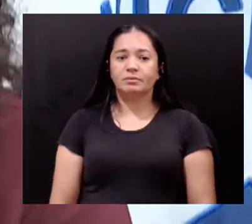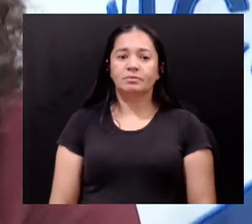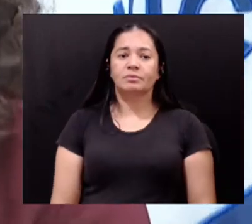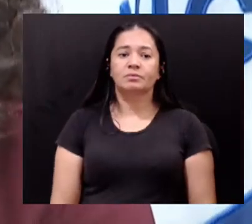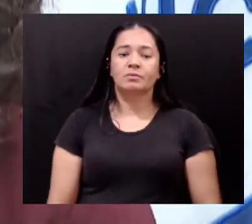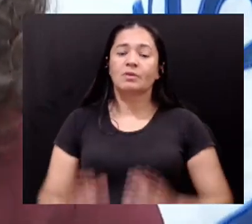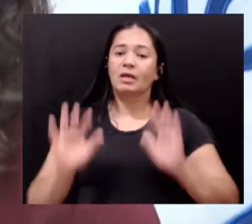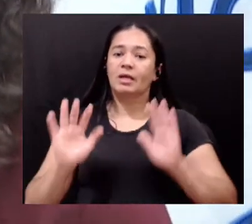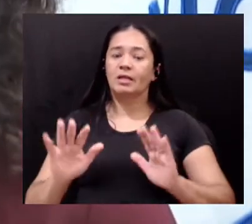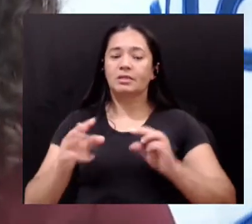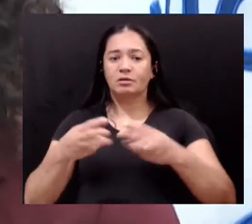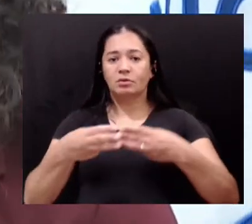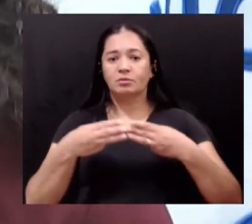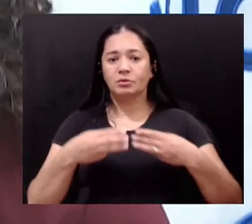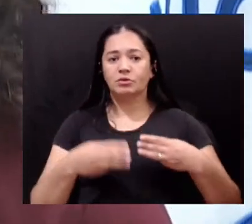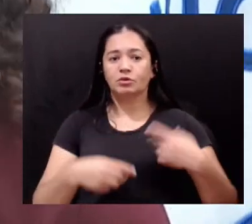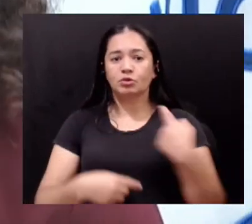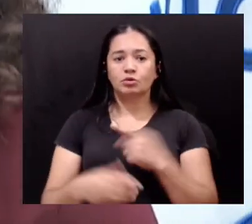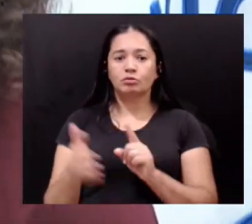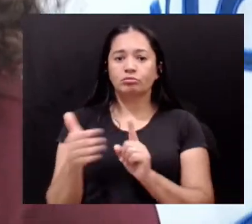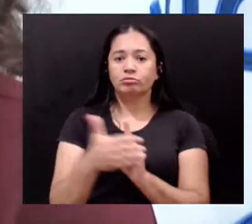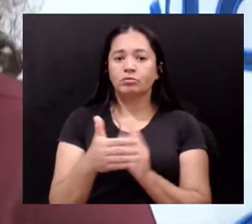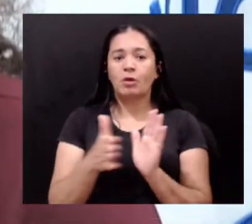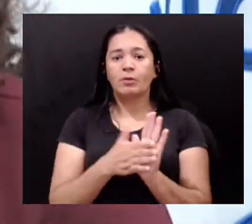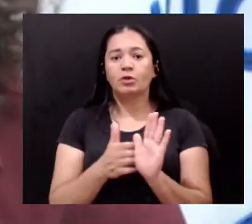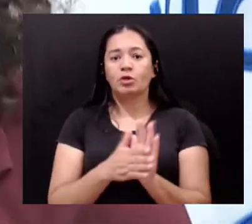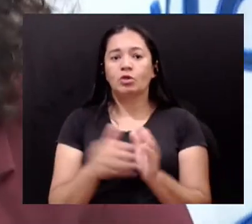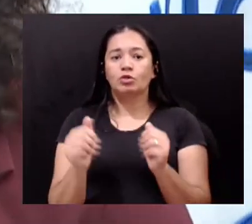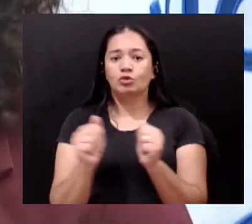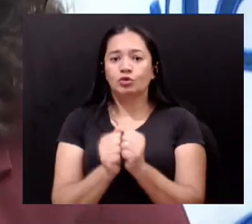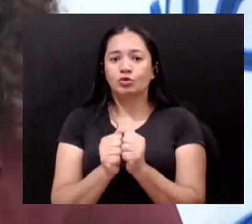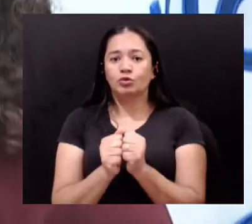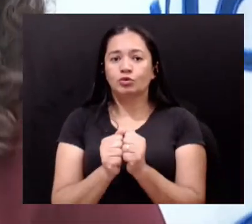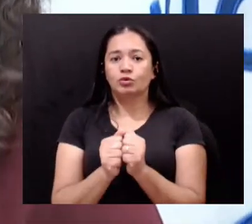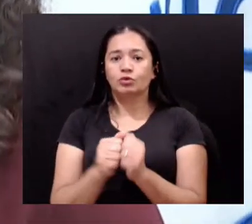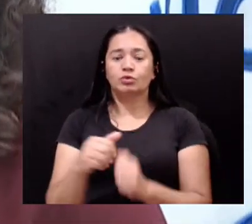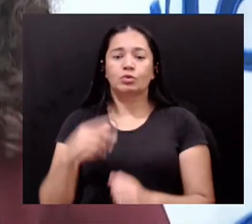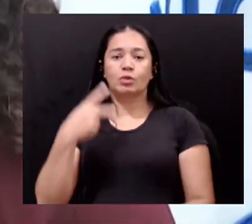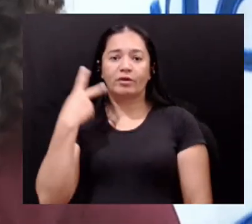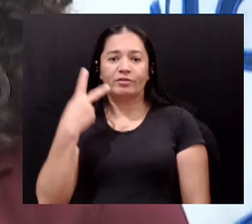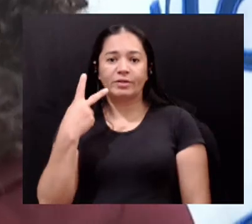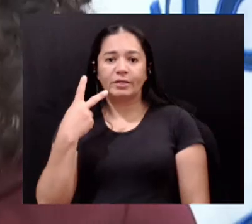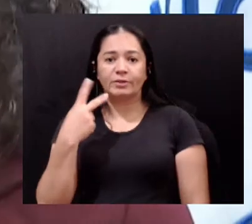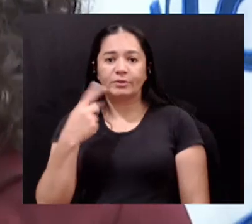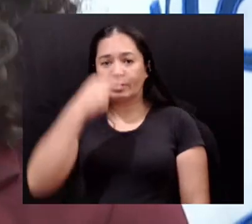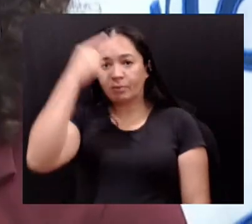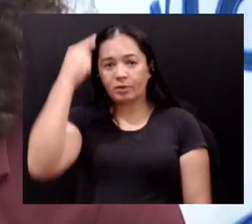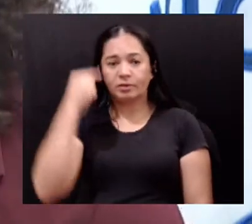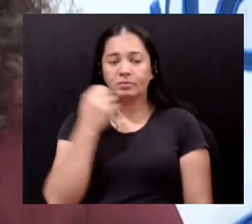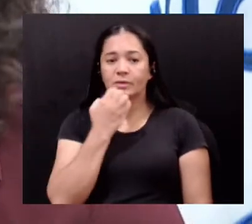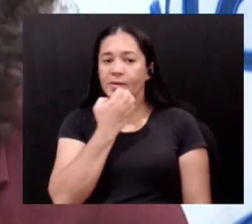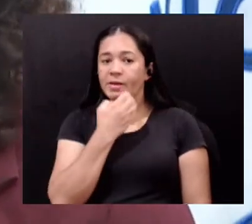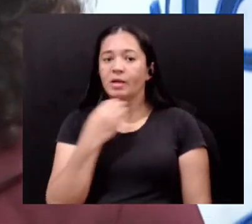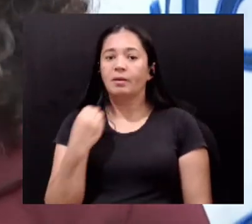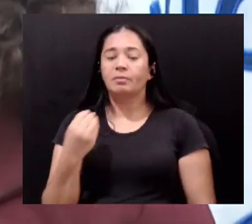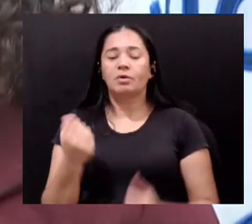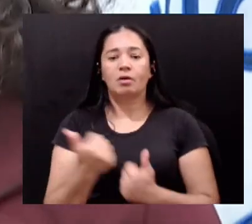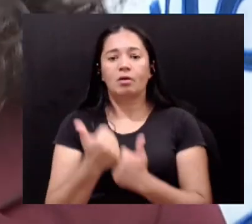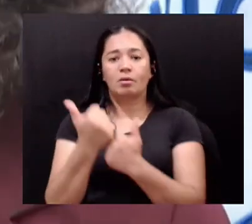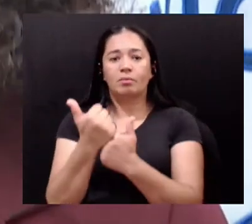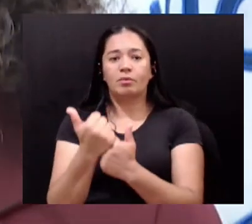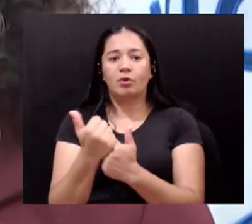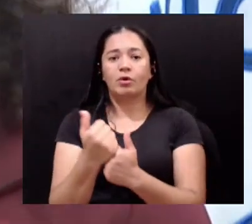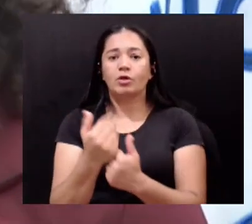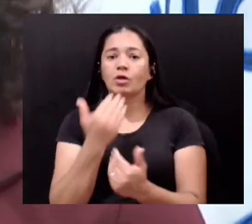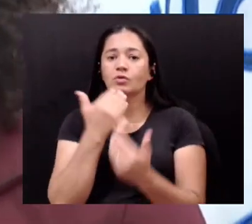nosso mandato protocolou em conjunto com o mandato da vereadora Paola Miguel, do PT, e é uma moção de apoio às reivindicações que